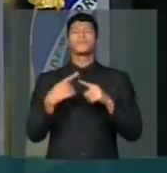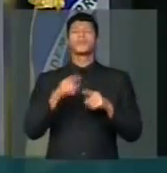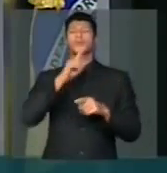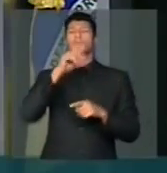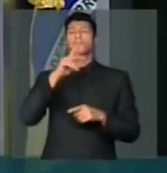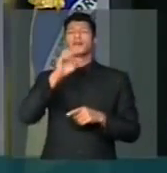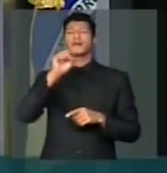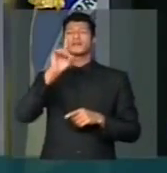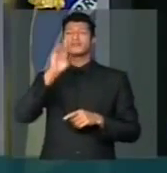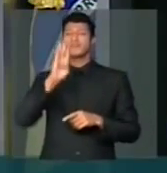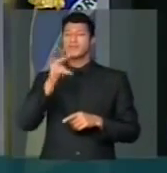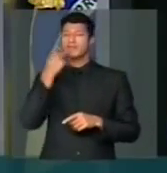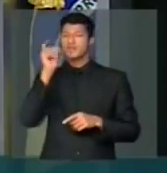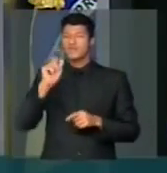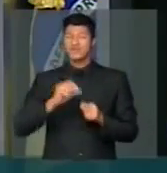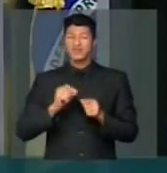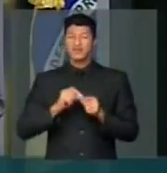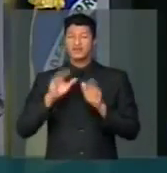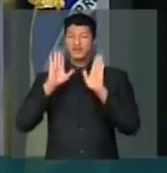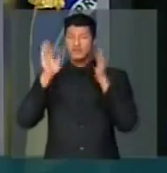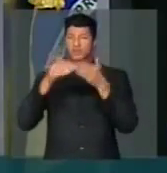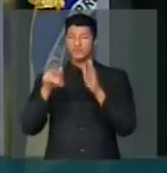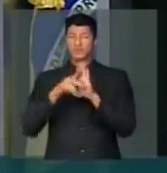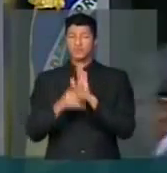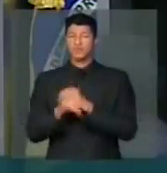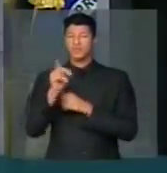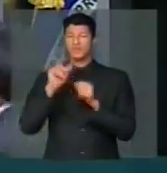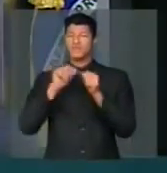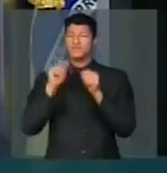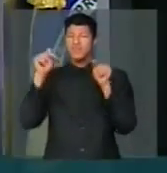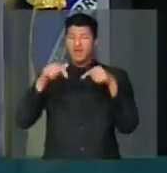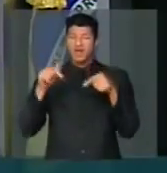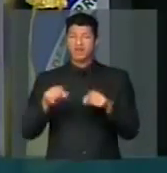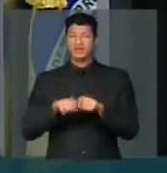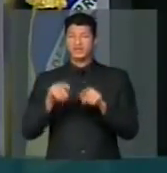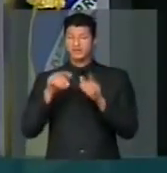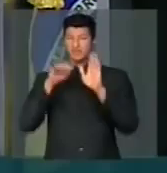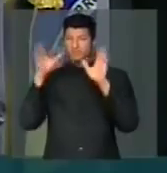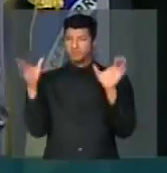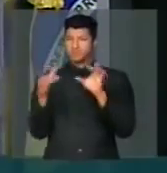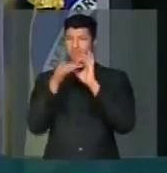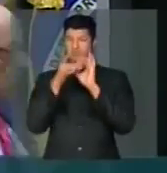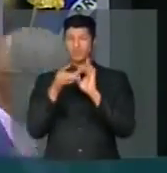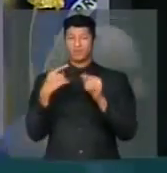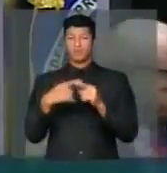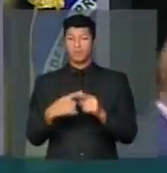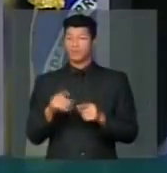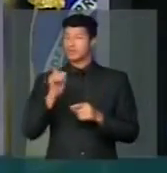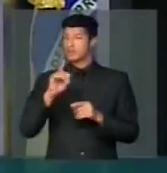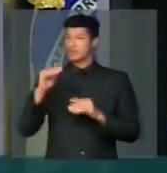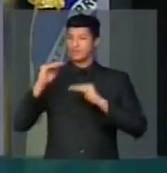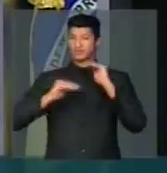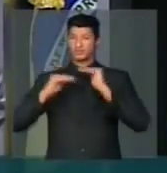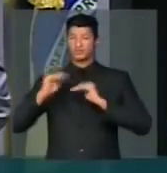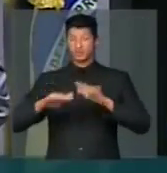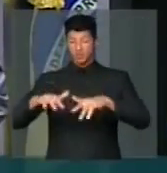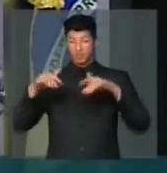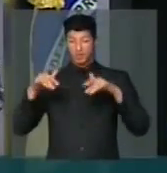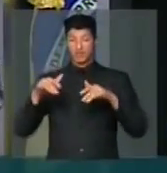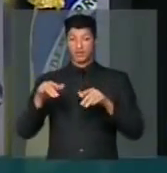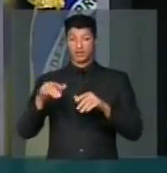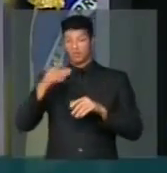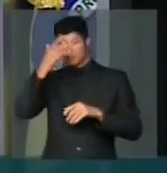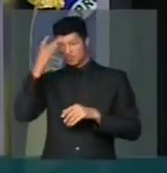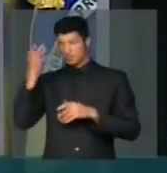PSDB não vem aqui fazer a grande convergência, não vem fazer aqui a conciliação? Porque não está dividido esse plenário